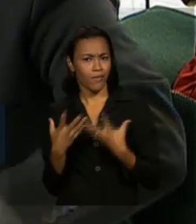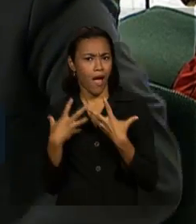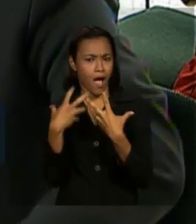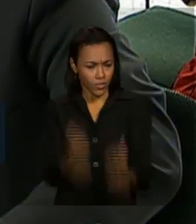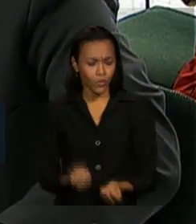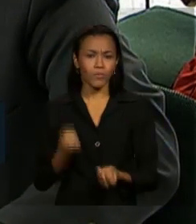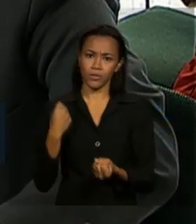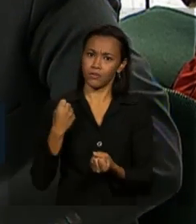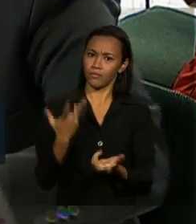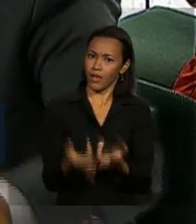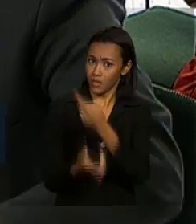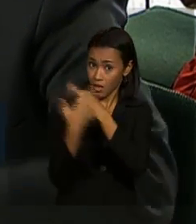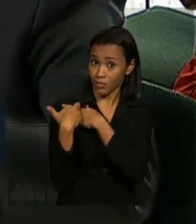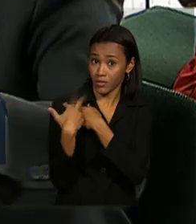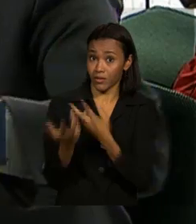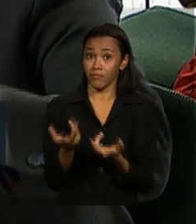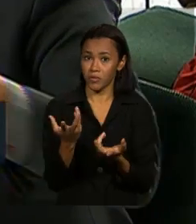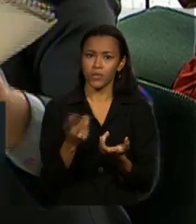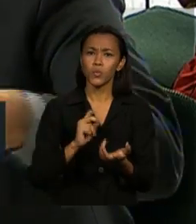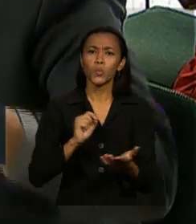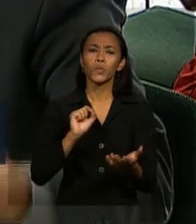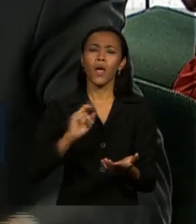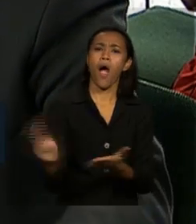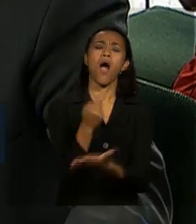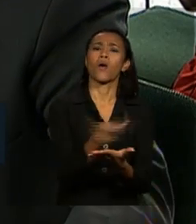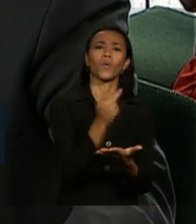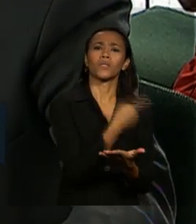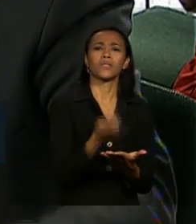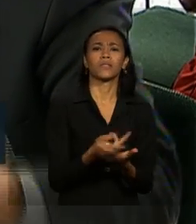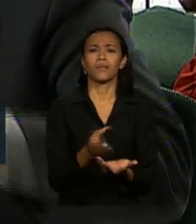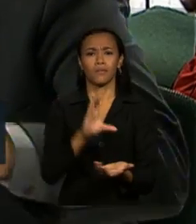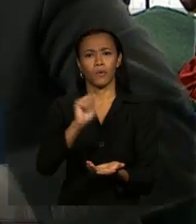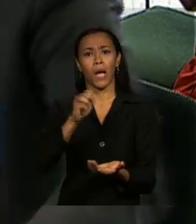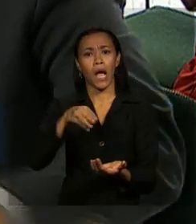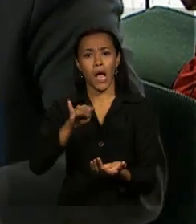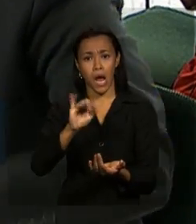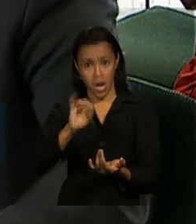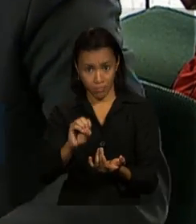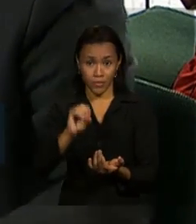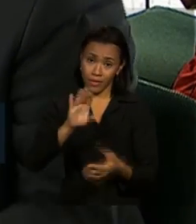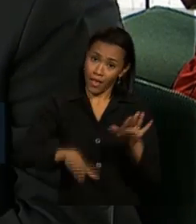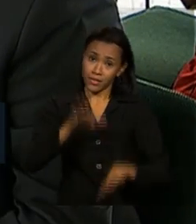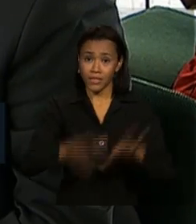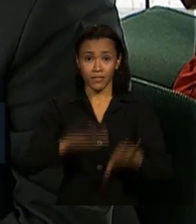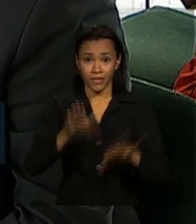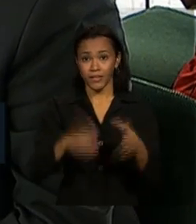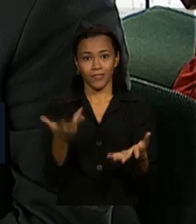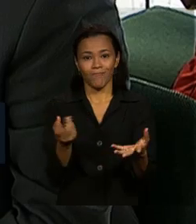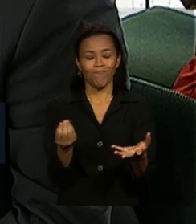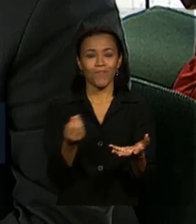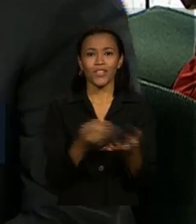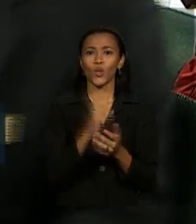os riscos de demanda de risco cambial etc que muitas vezes não se consegue por meio de uma concessão